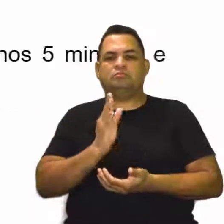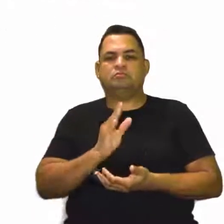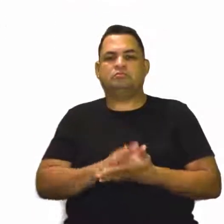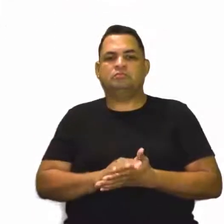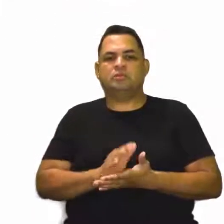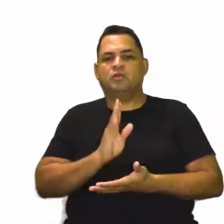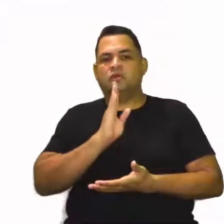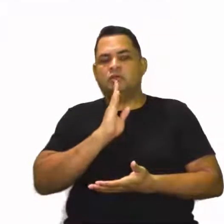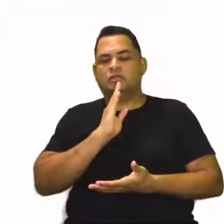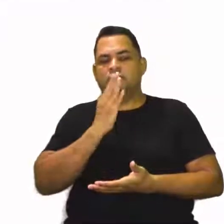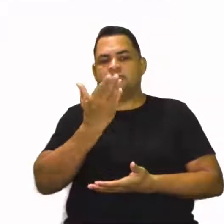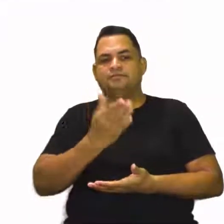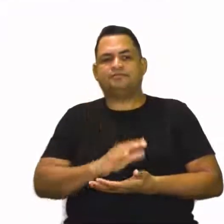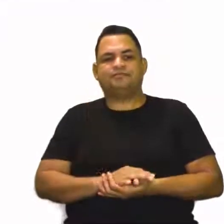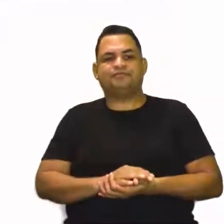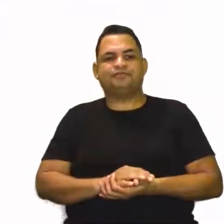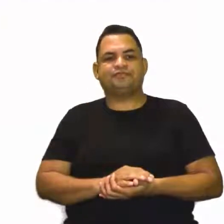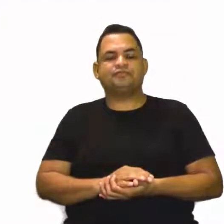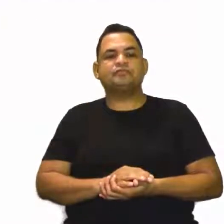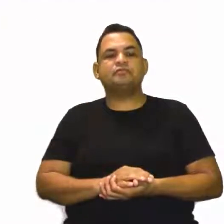muito bem.